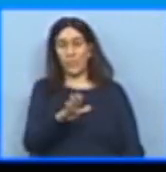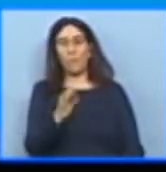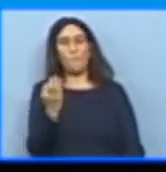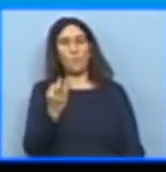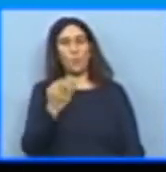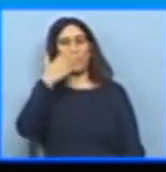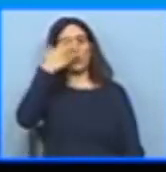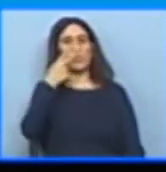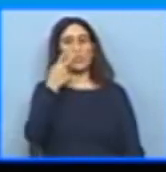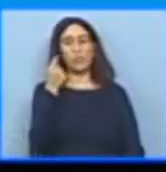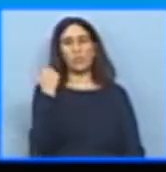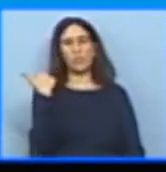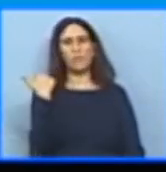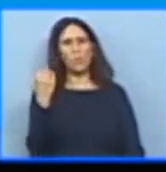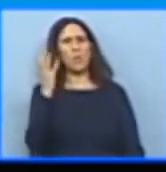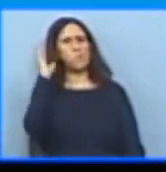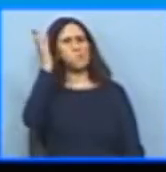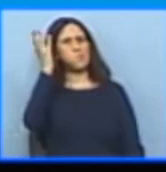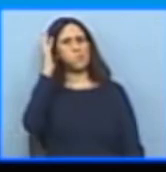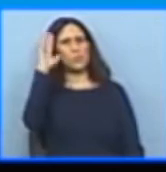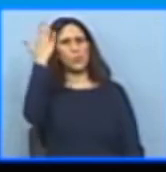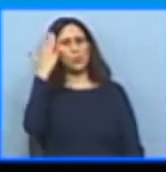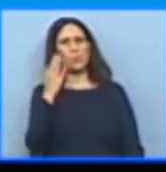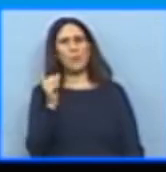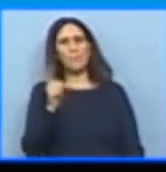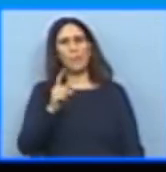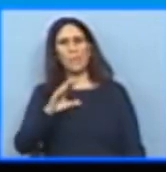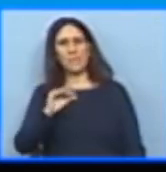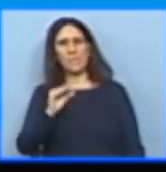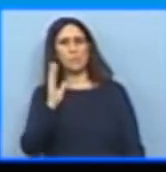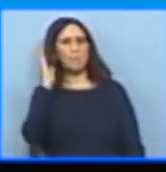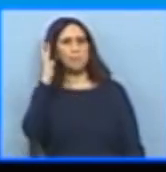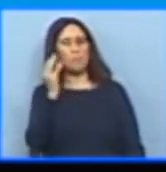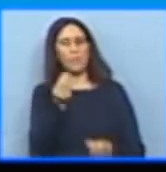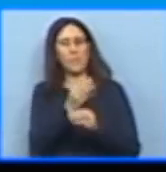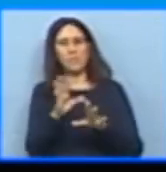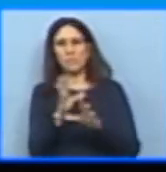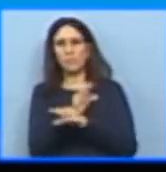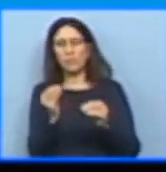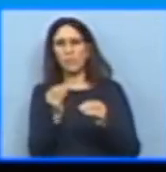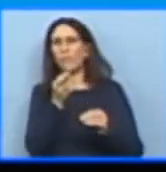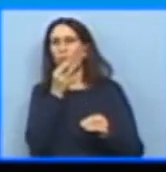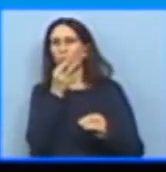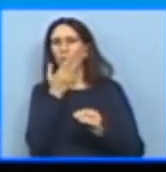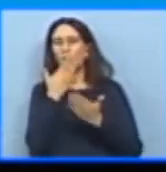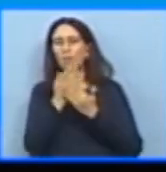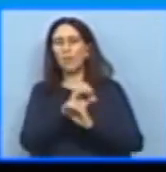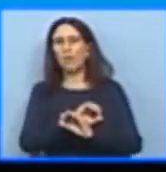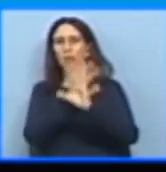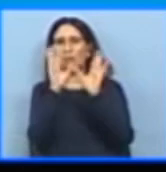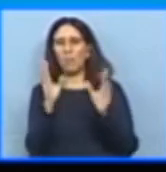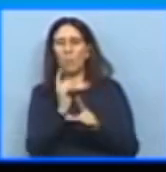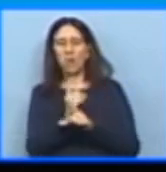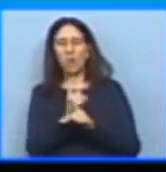há dois dias atrás uma grande conferência é a 10ª conferência crianças desaparecidas que falou claramente neste golpe